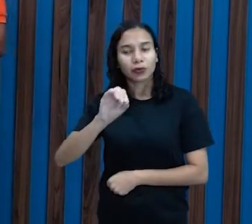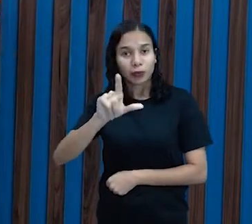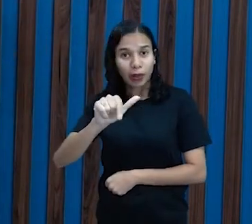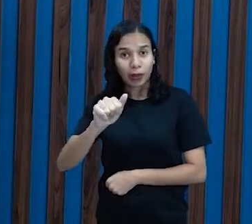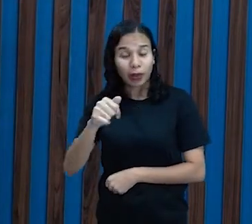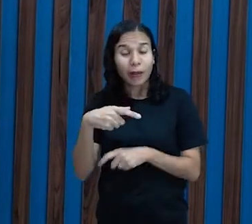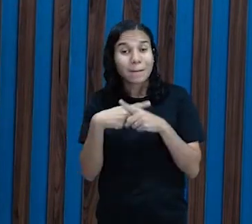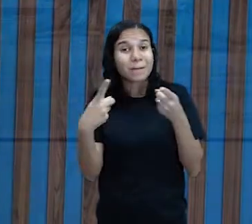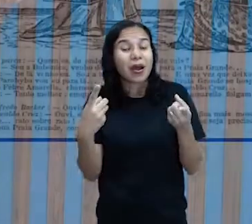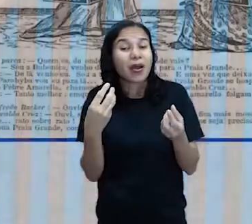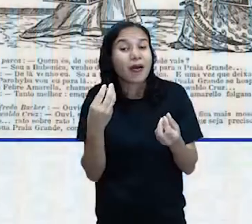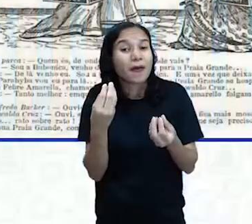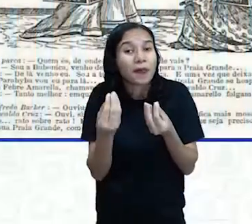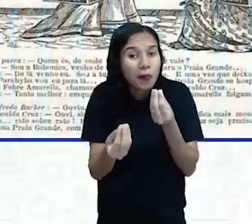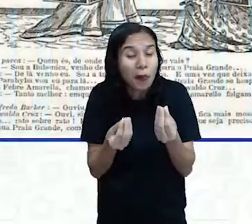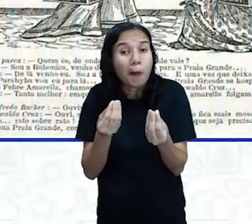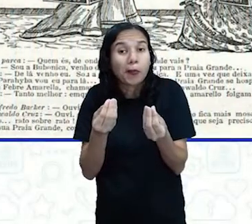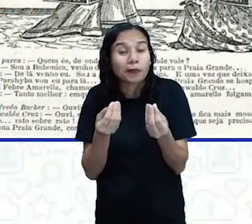fake news